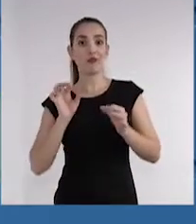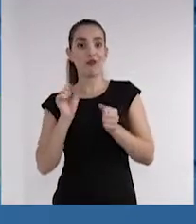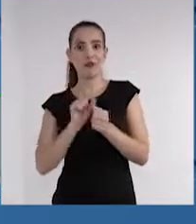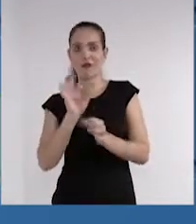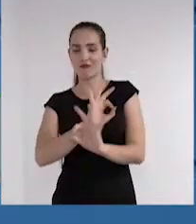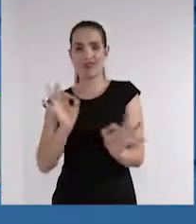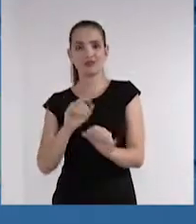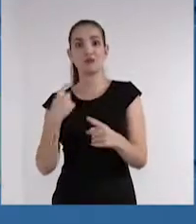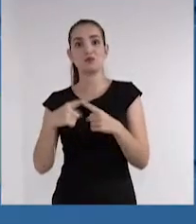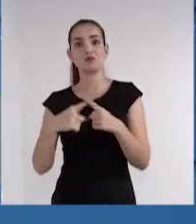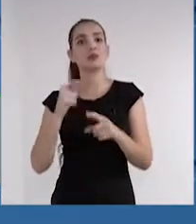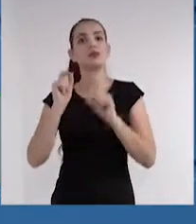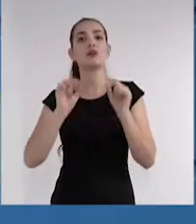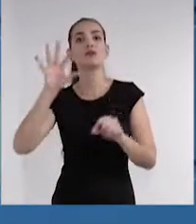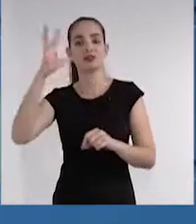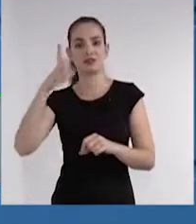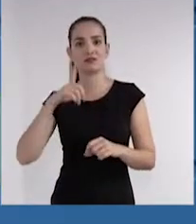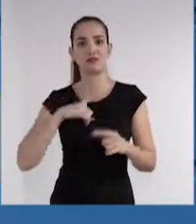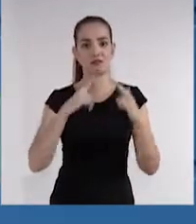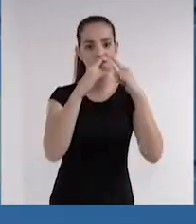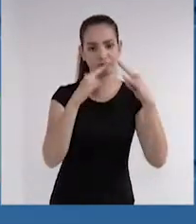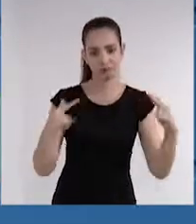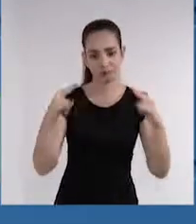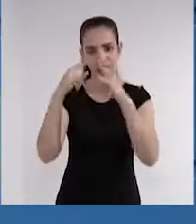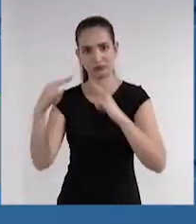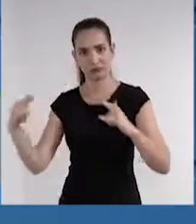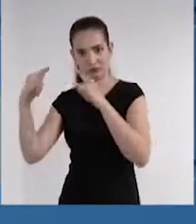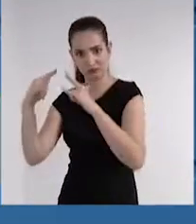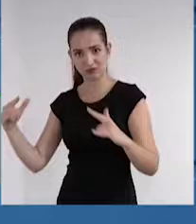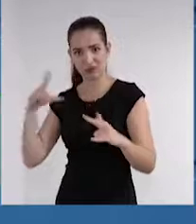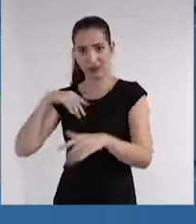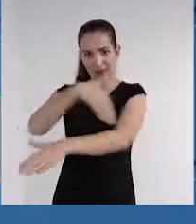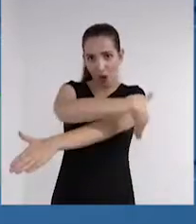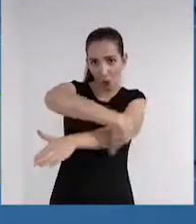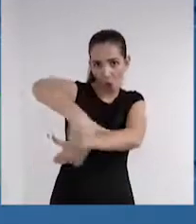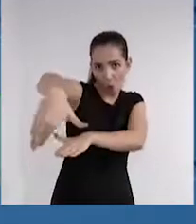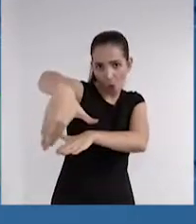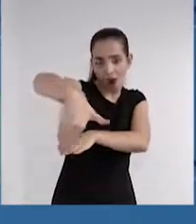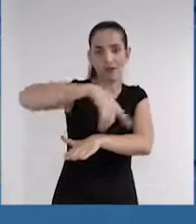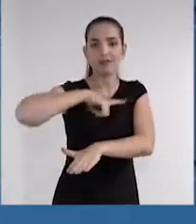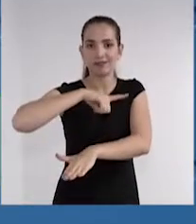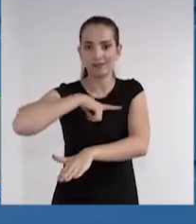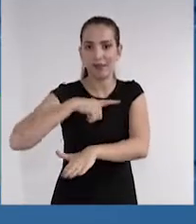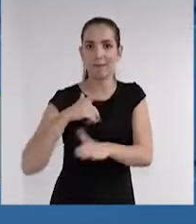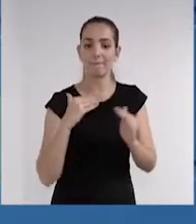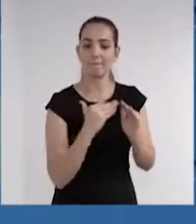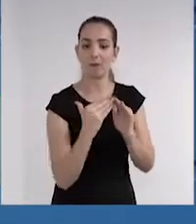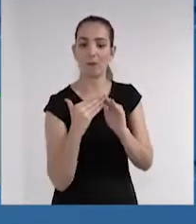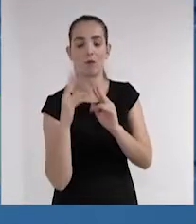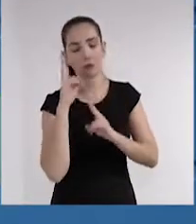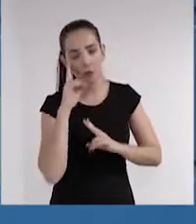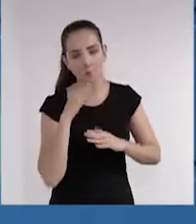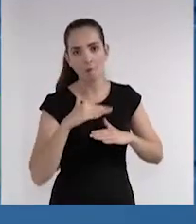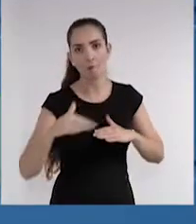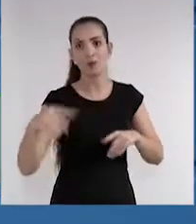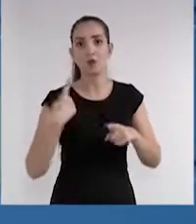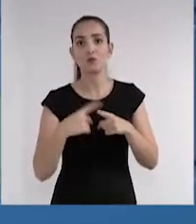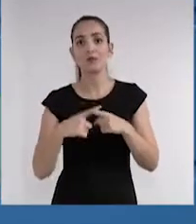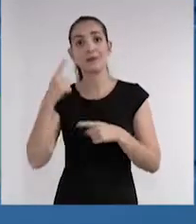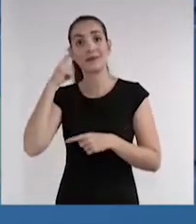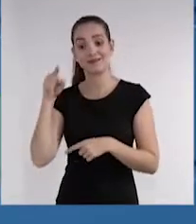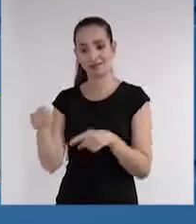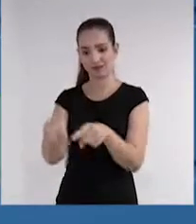beira da rodovia quando ele ouve falar que a terra é improdutiva, quando uma pessoa de dentro do Banco do Brasil manda para o movimento